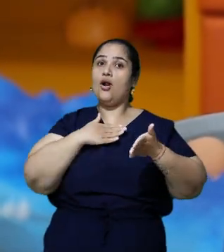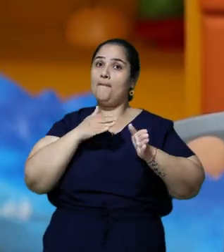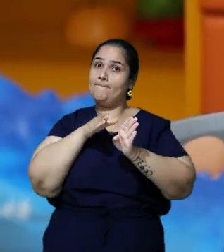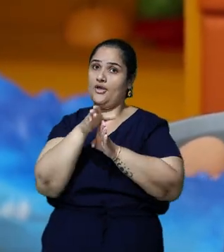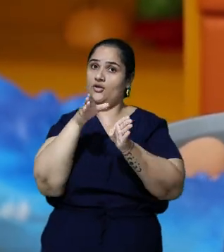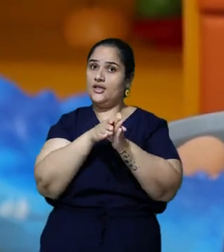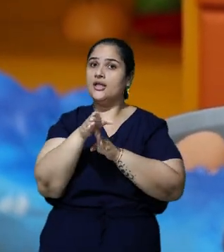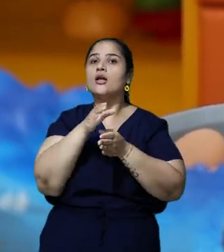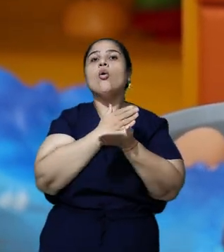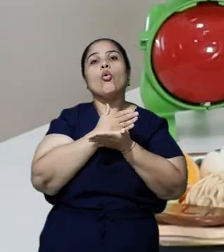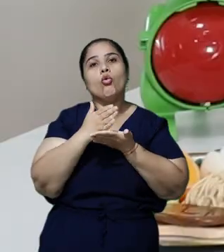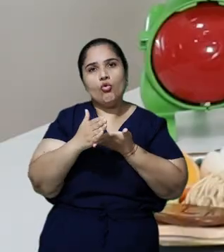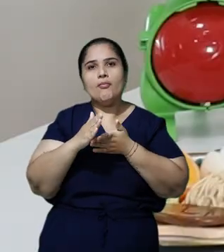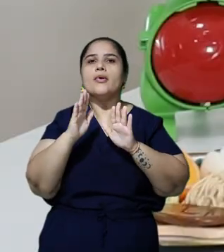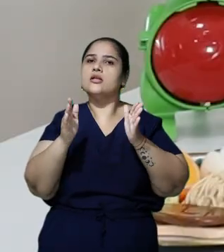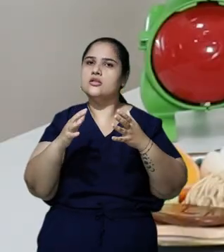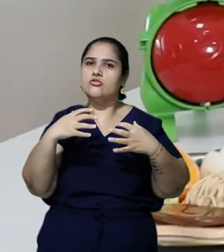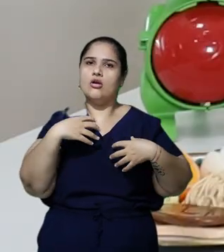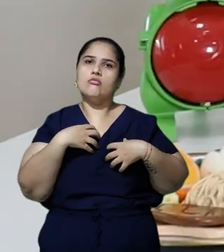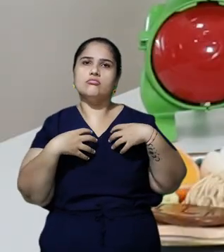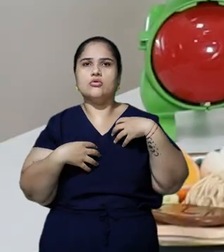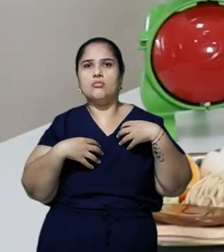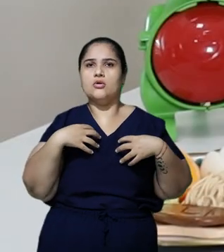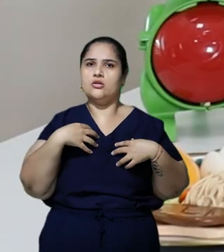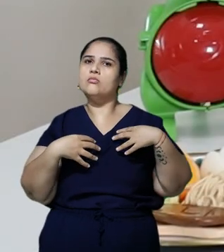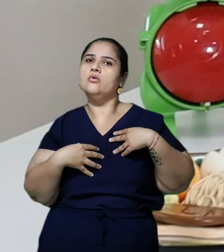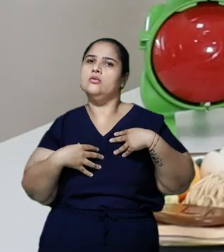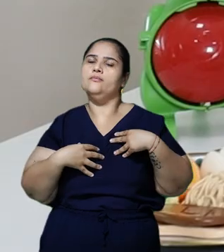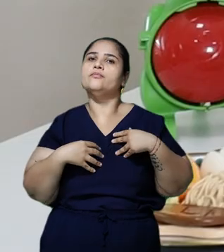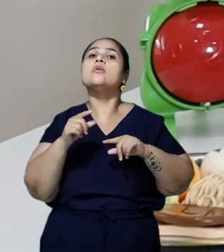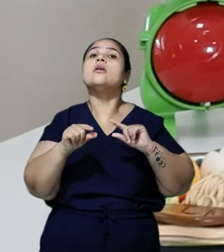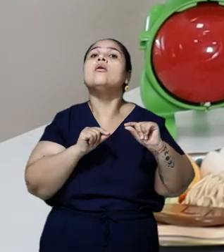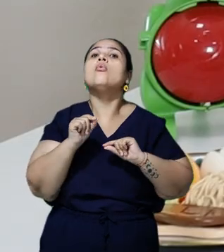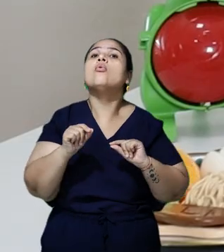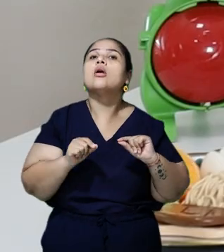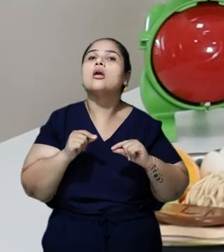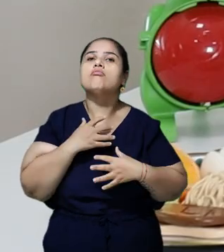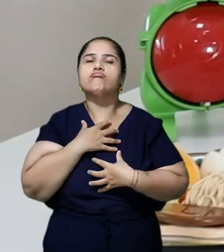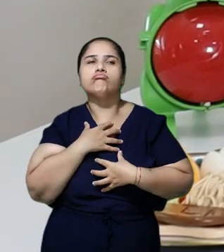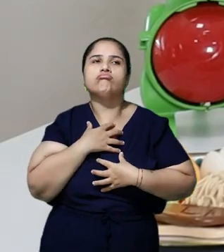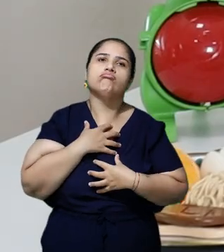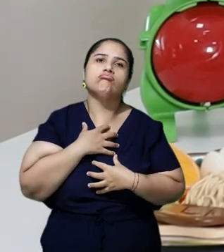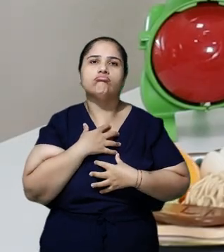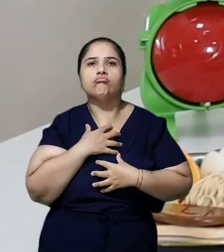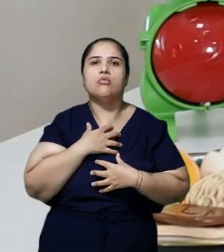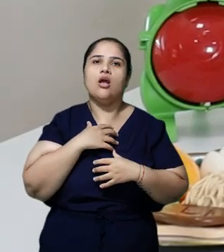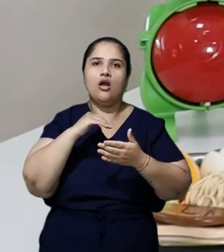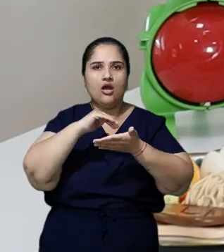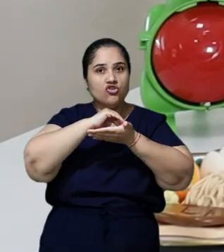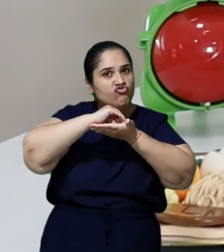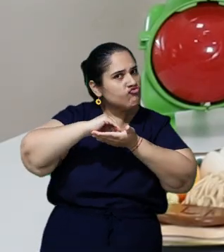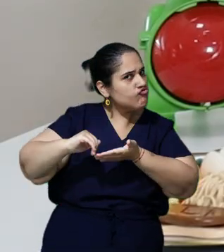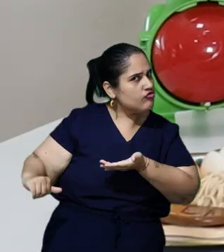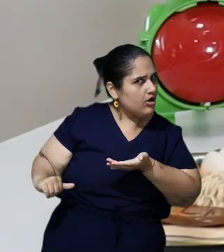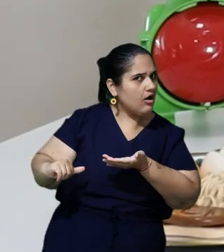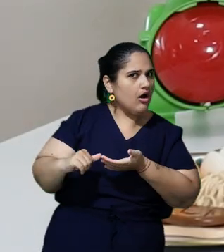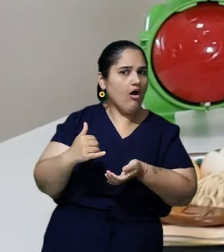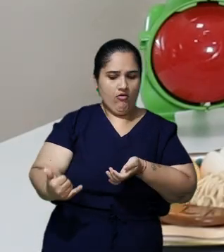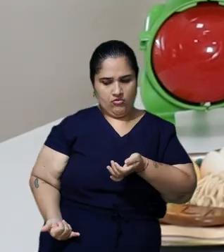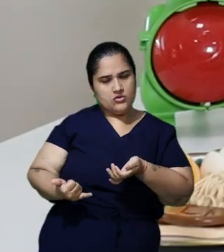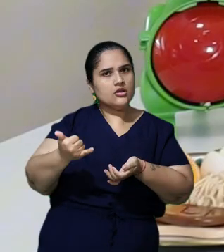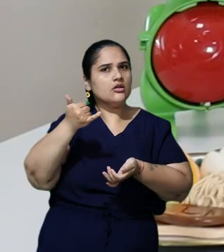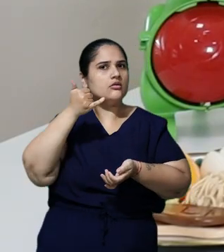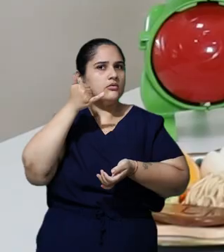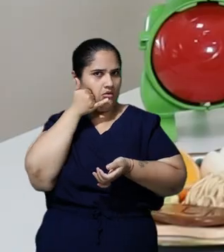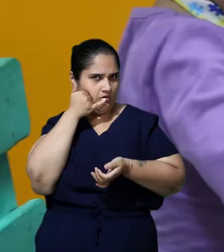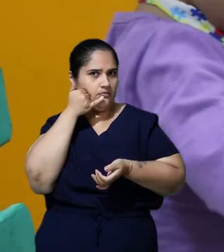já começa com alguns comportamentos, que é o comportamento do quê? De retirada de celular, de